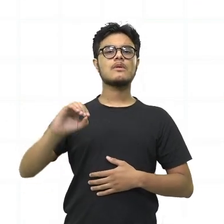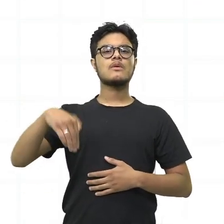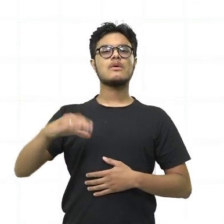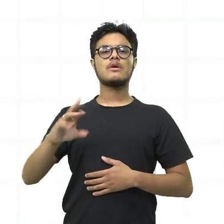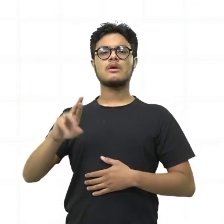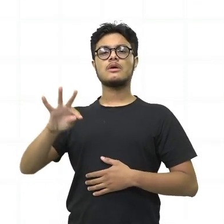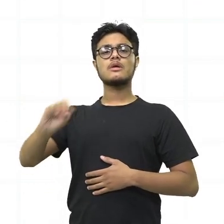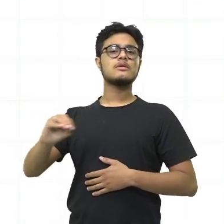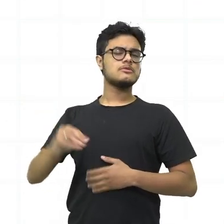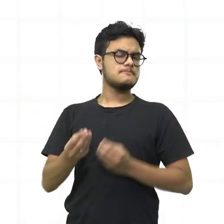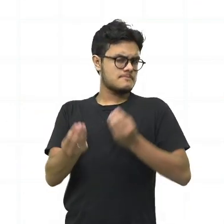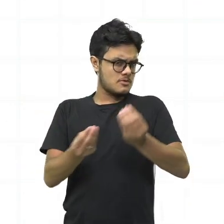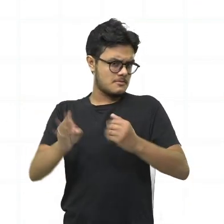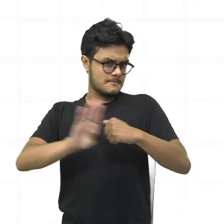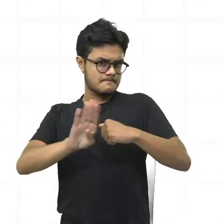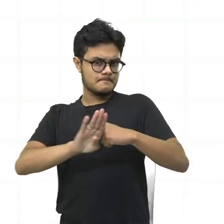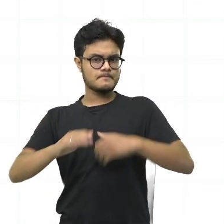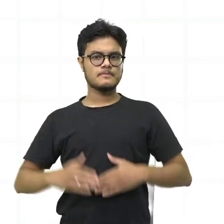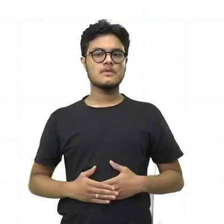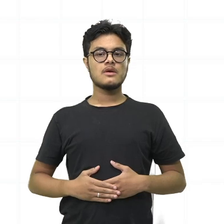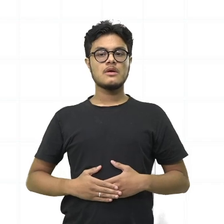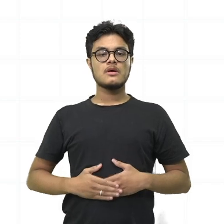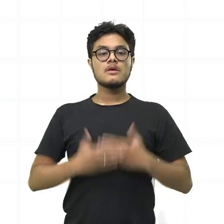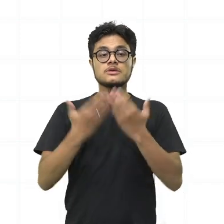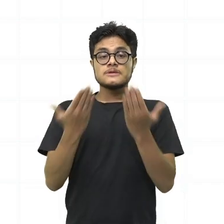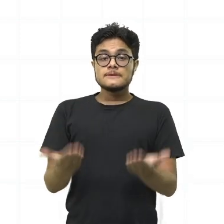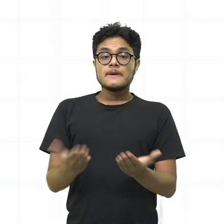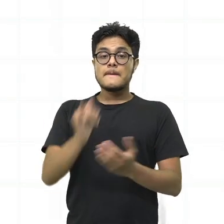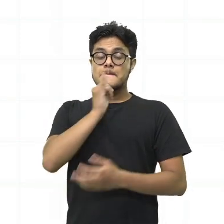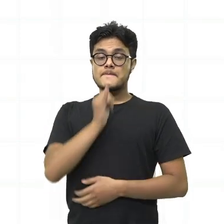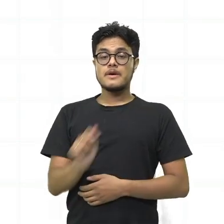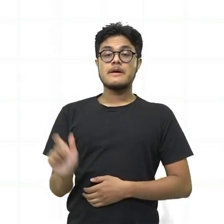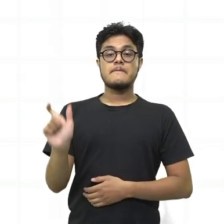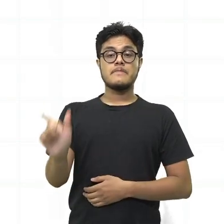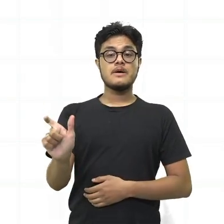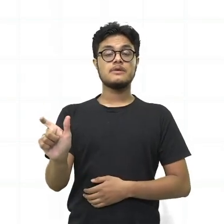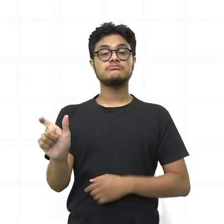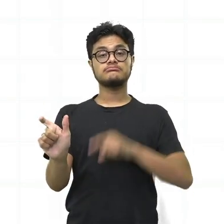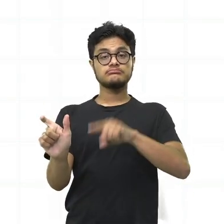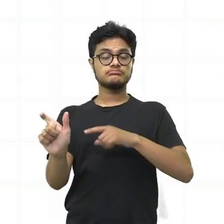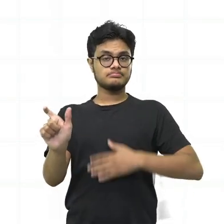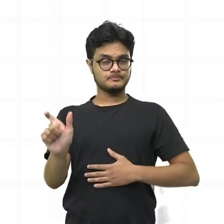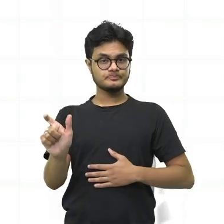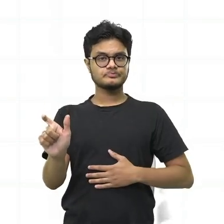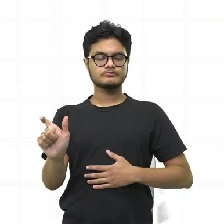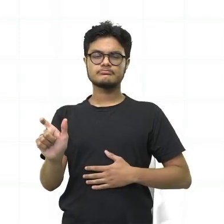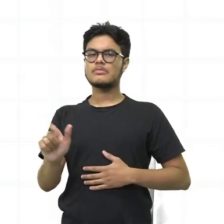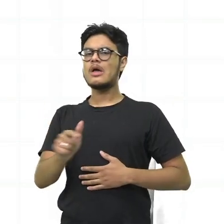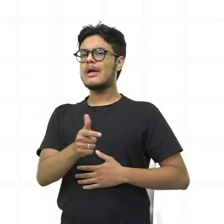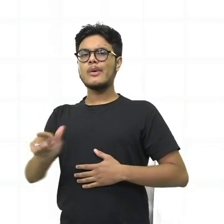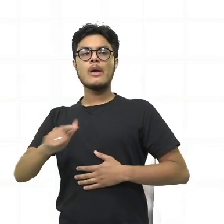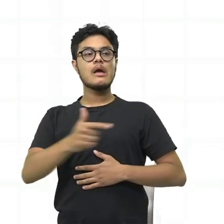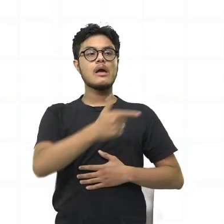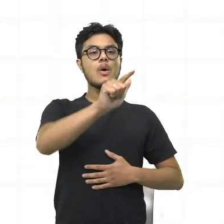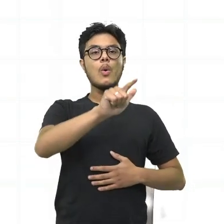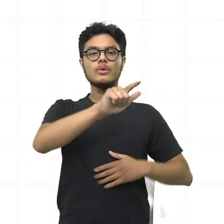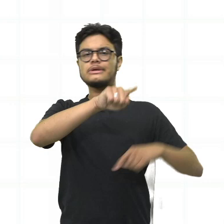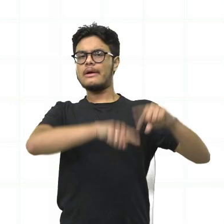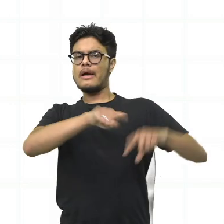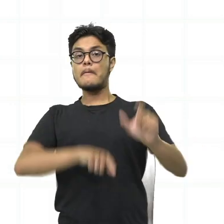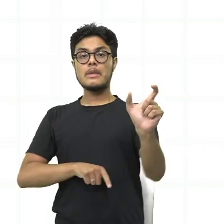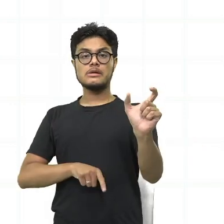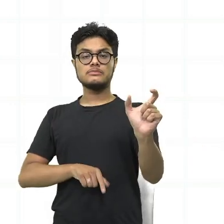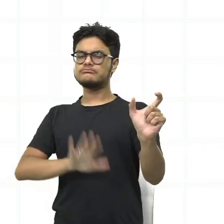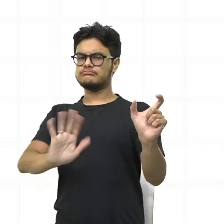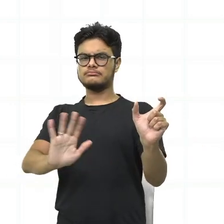concreto, né? O concreto é o nome que se dá ao substantivo cuja existência é independente de outro ser. Tá? Então,